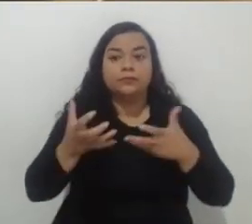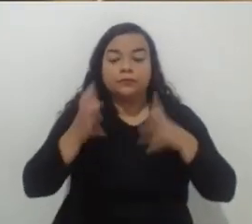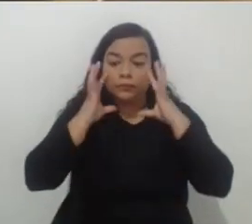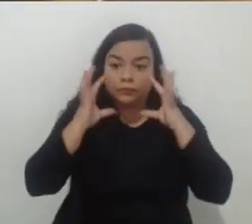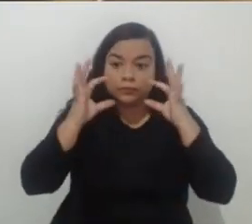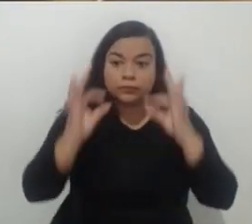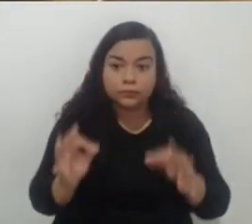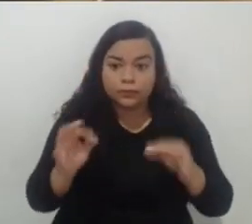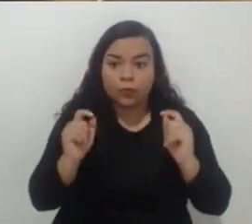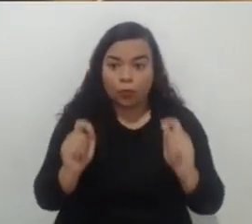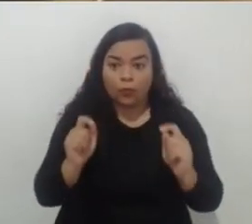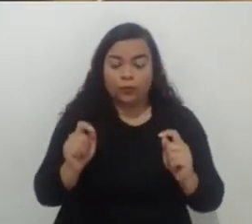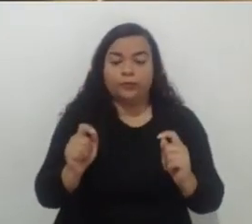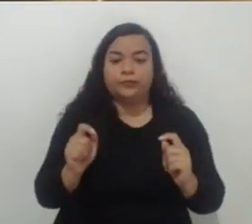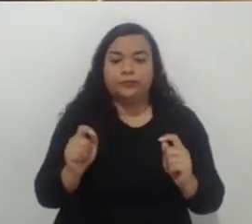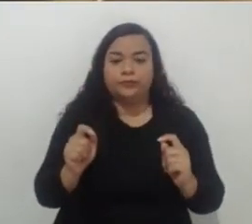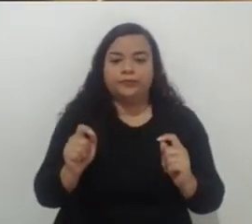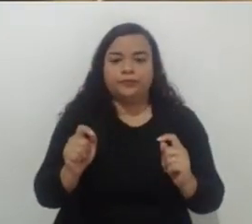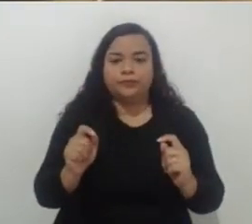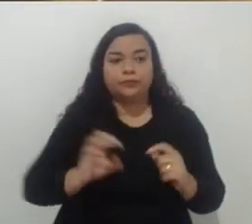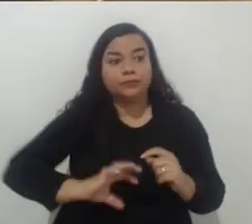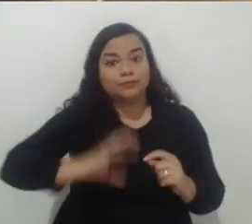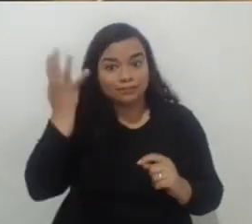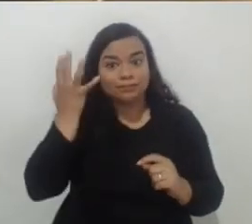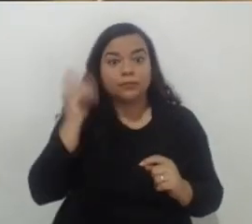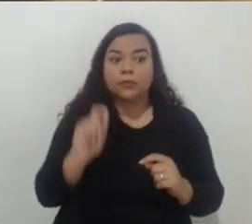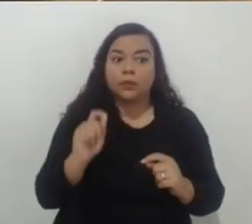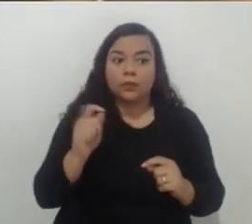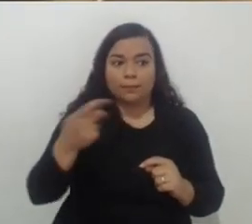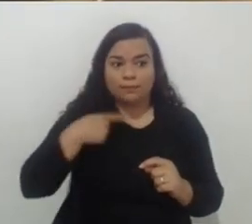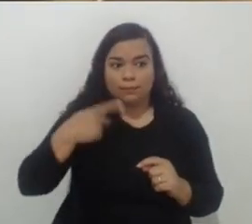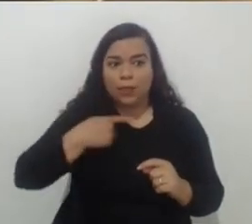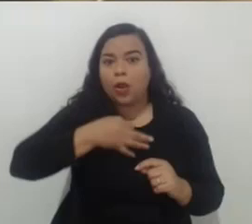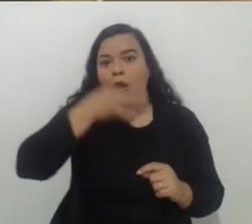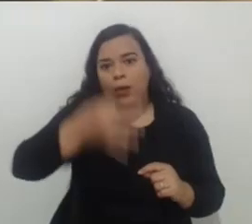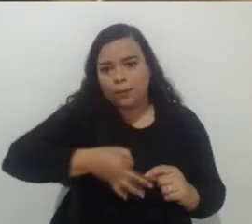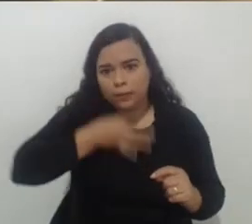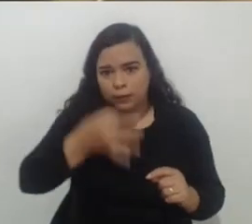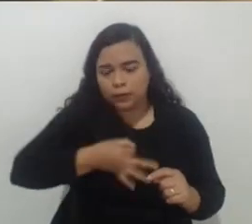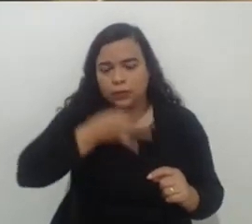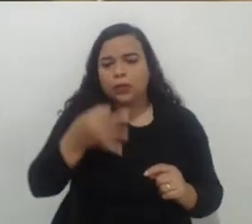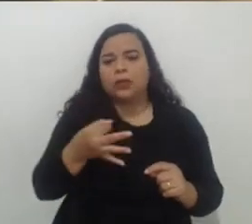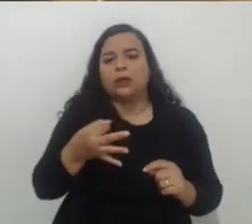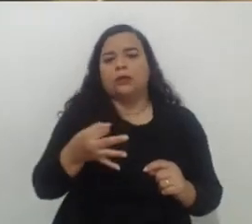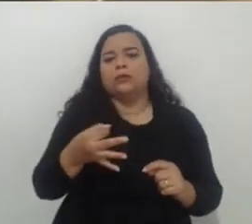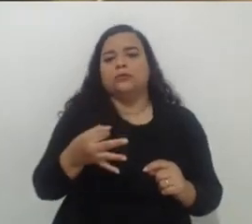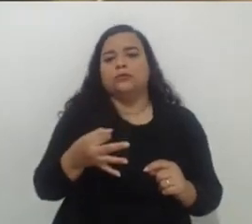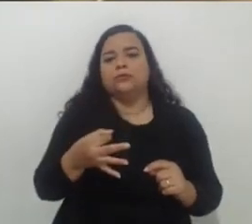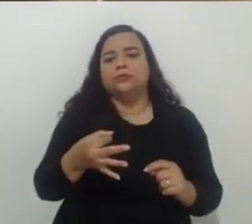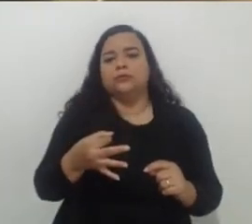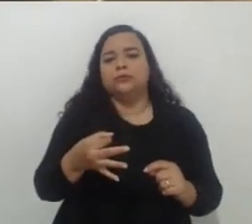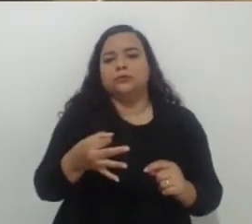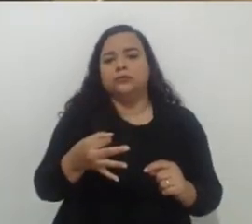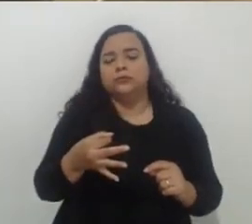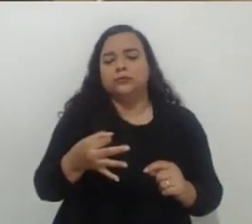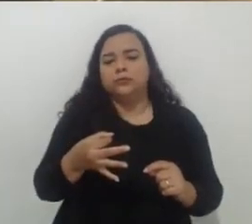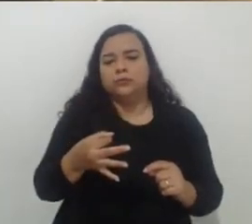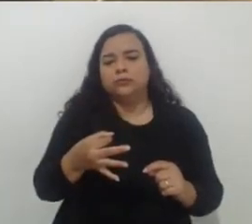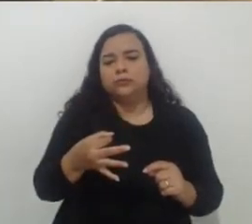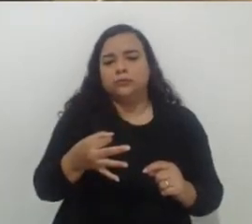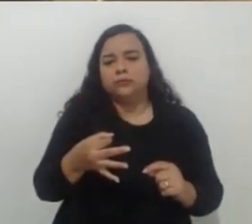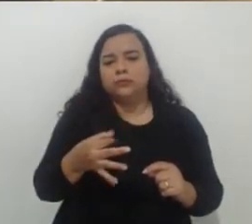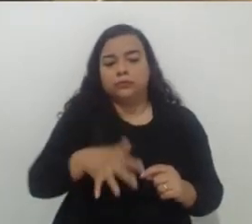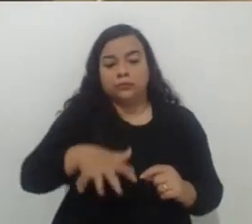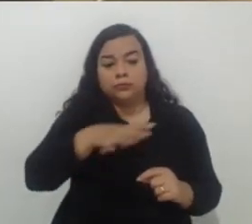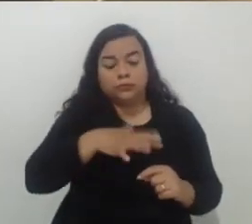para uma circunstância que, a meu ver, ela é inatacável e inapelável do ponto de vista